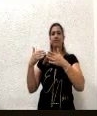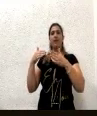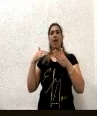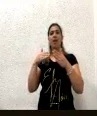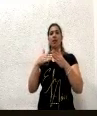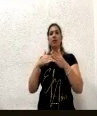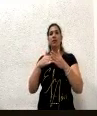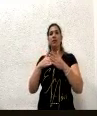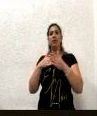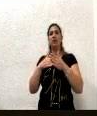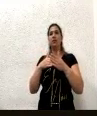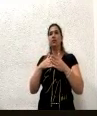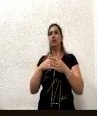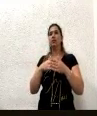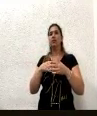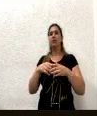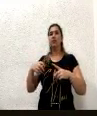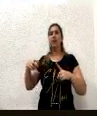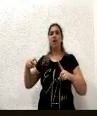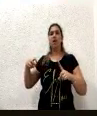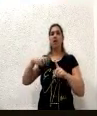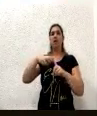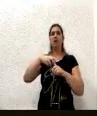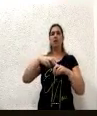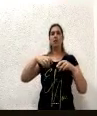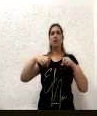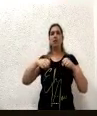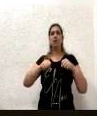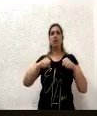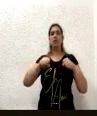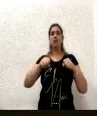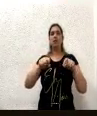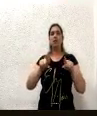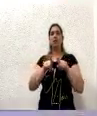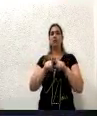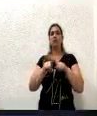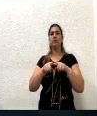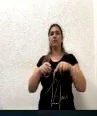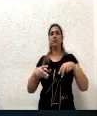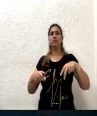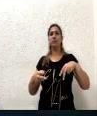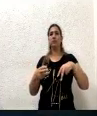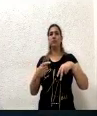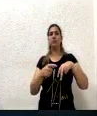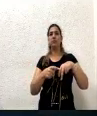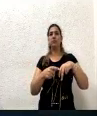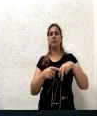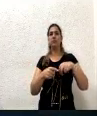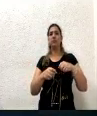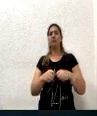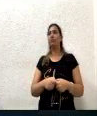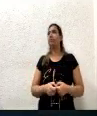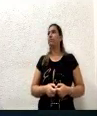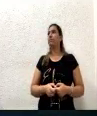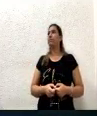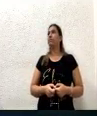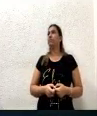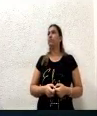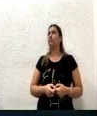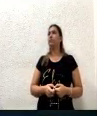dias aí, desde o dia 17 aí também, devido a um acidente de moto, uma cirurgia, que tive que fazer uma cirurgia, quebrei os dois braços, enfim. Então,